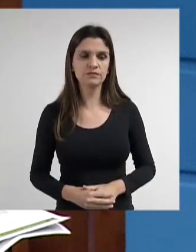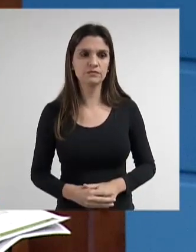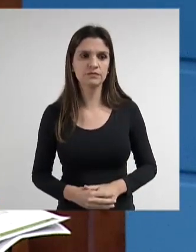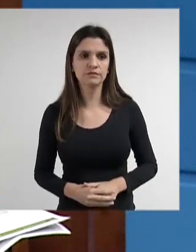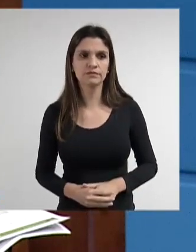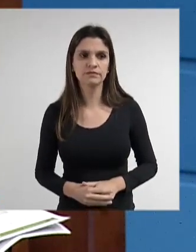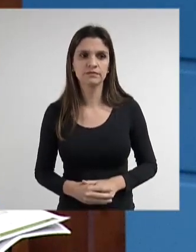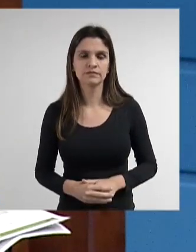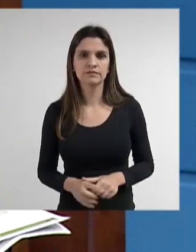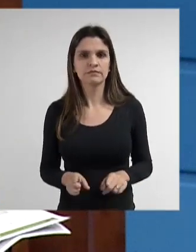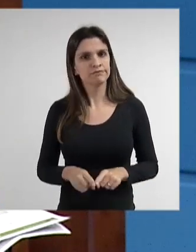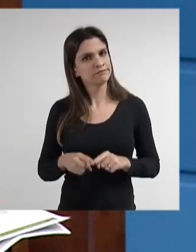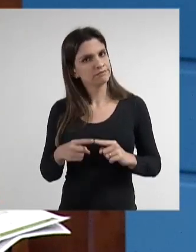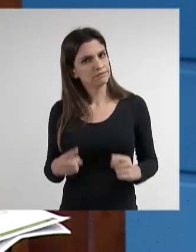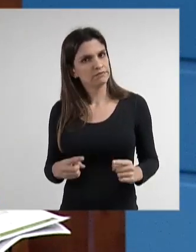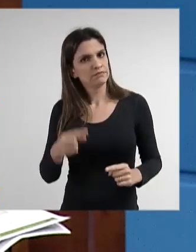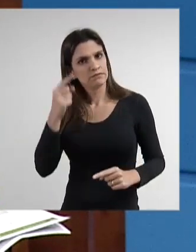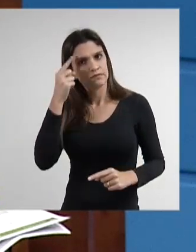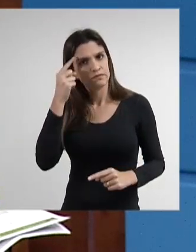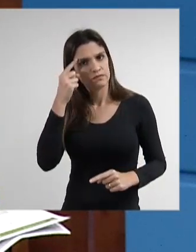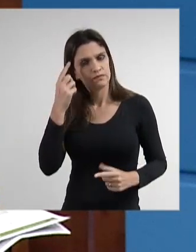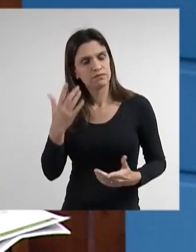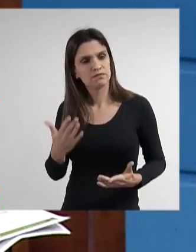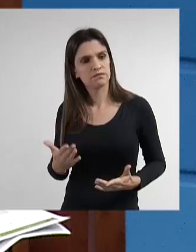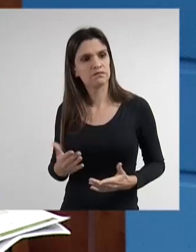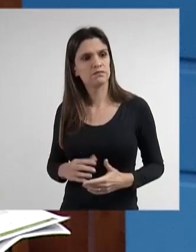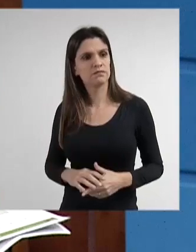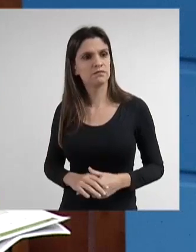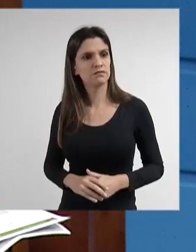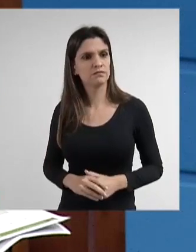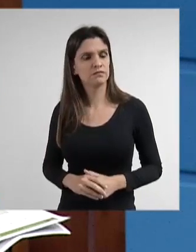Mas eu fico pensando